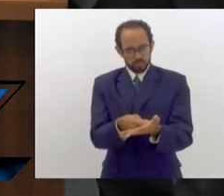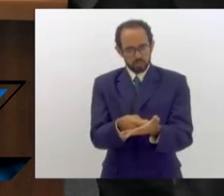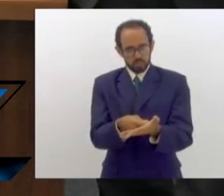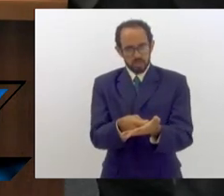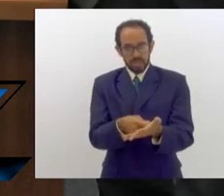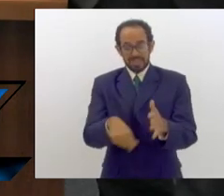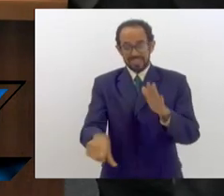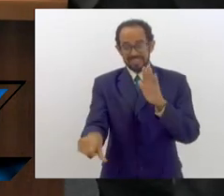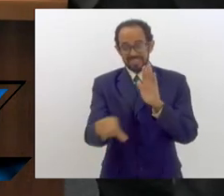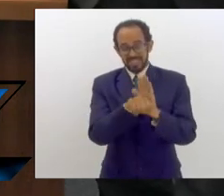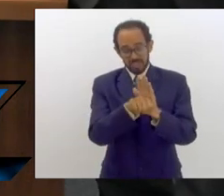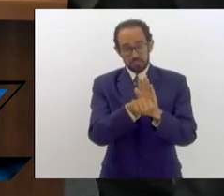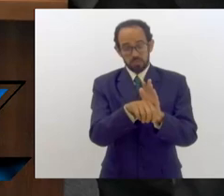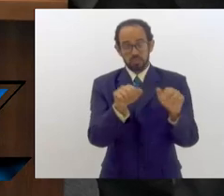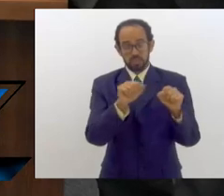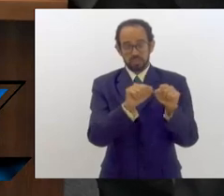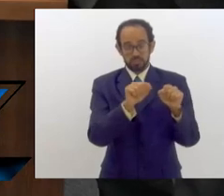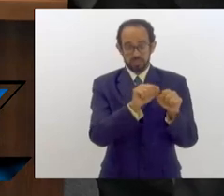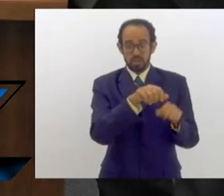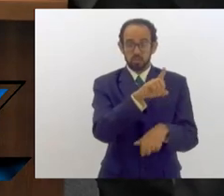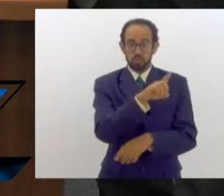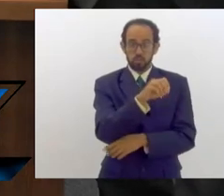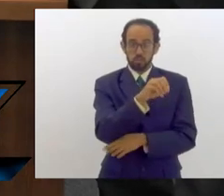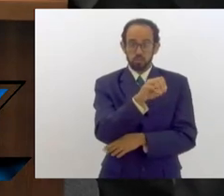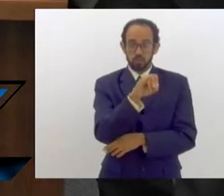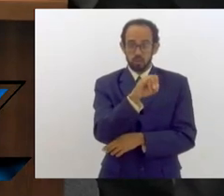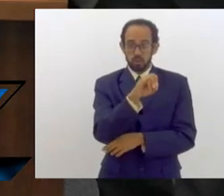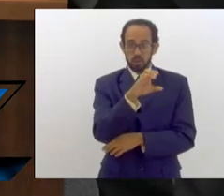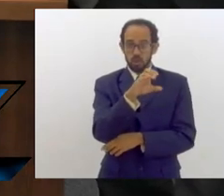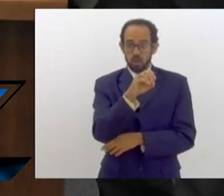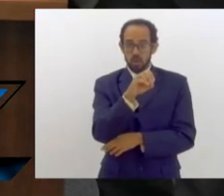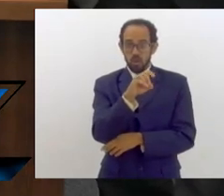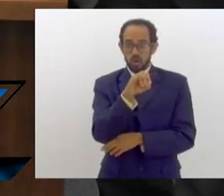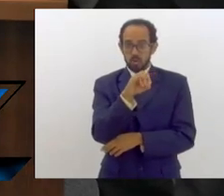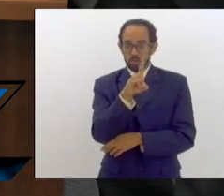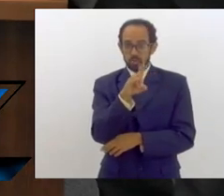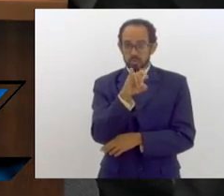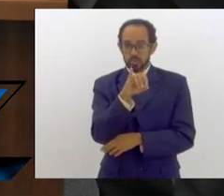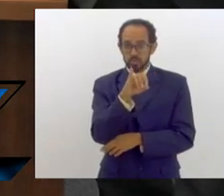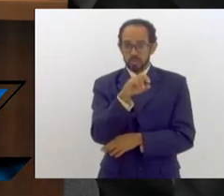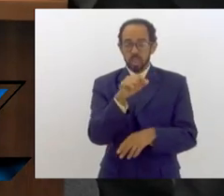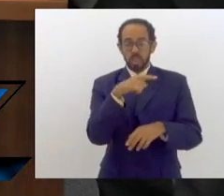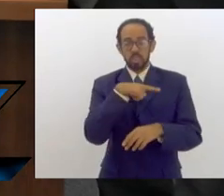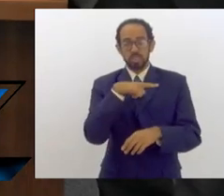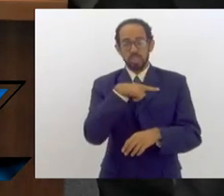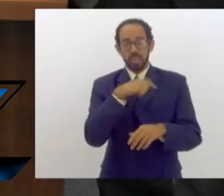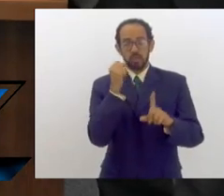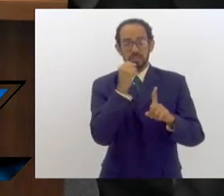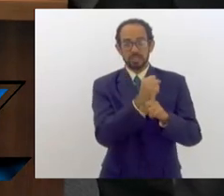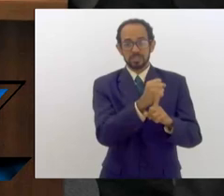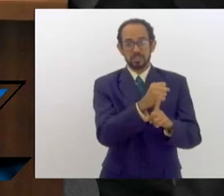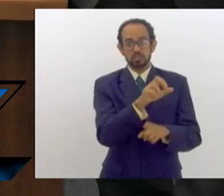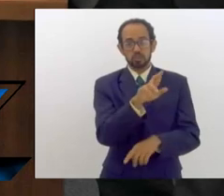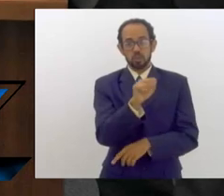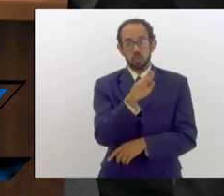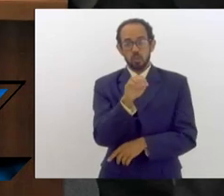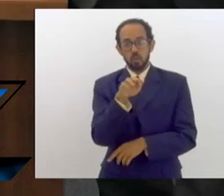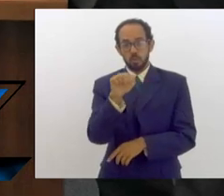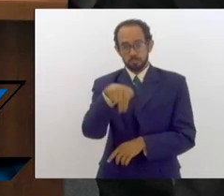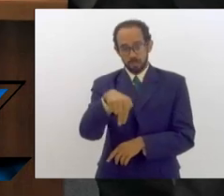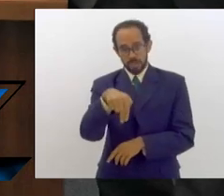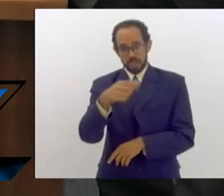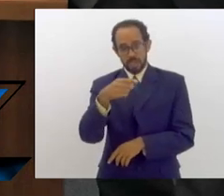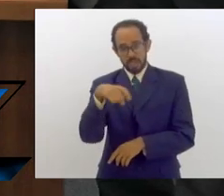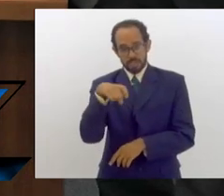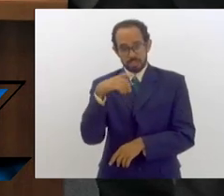agente do estado do doi code estão assassinatos Sobre tortura de Rubem Paiva e ex-deputado Federal